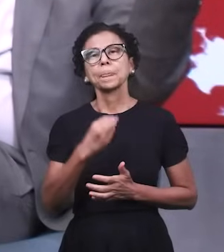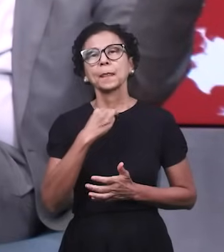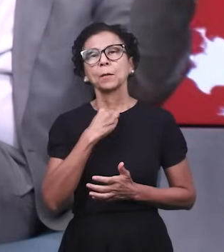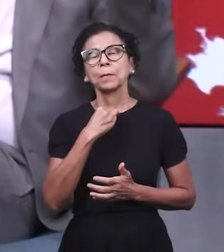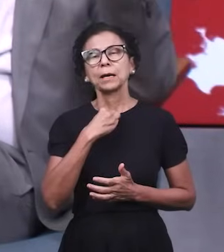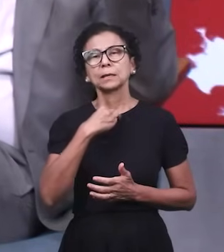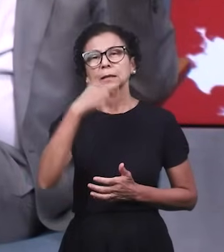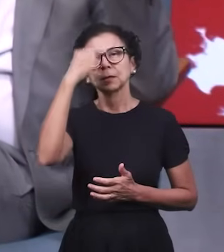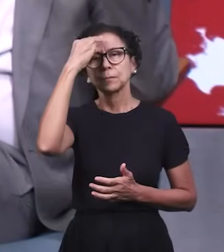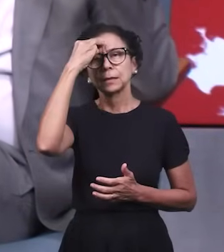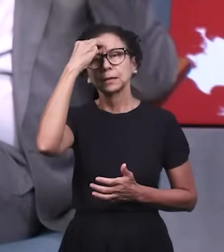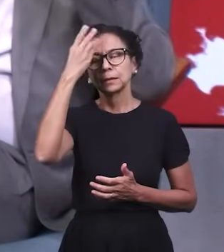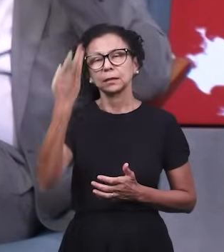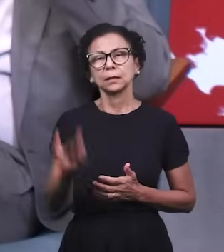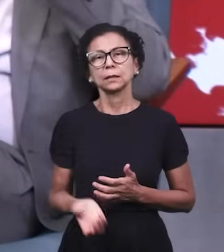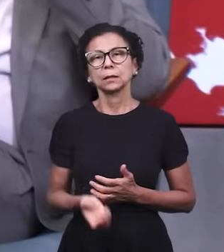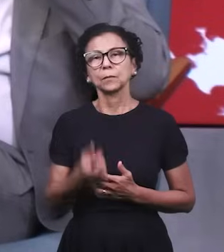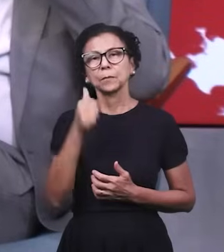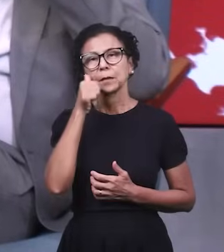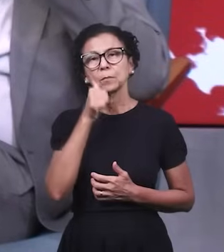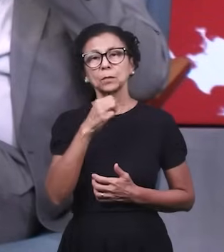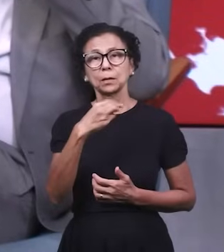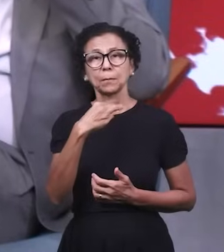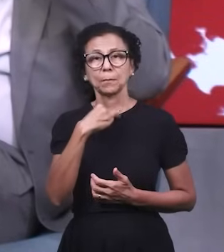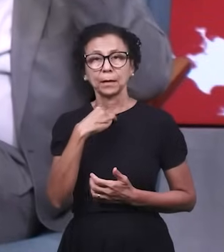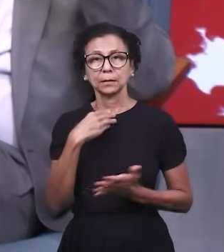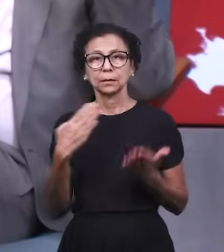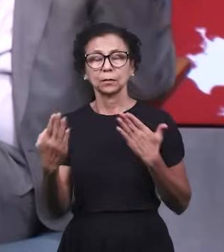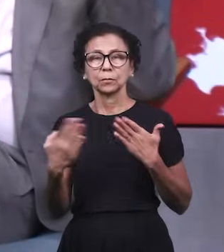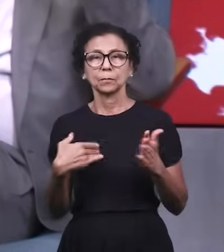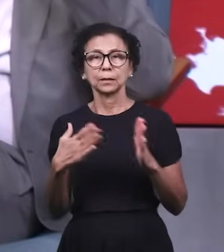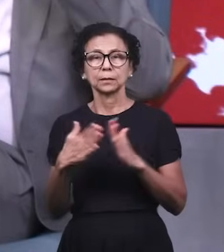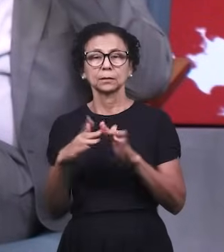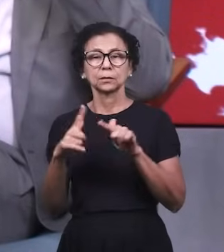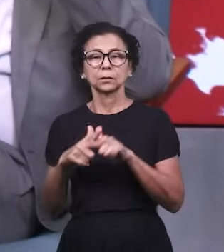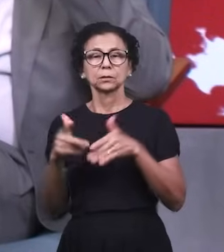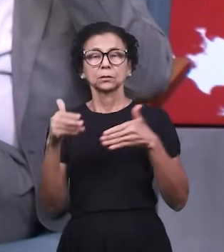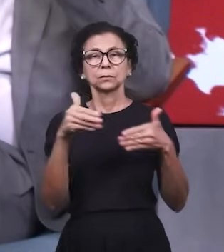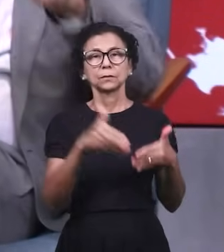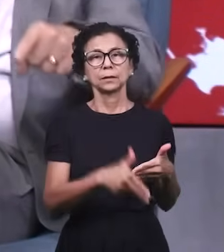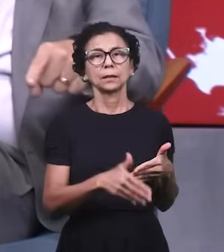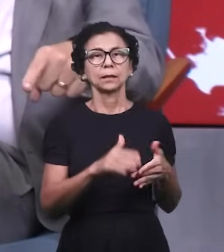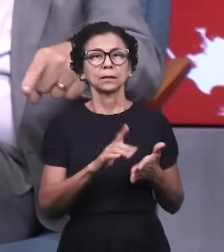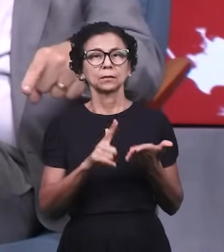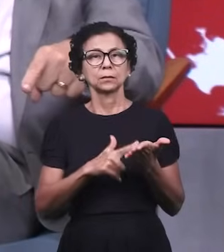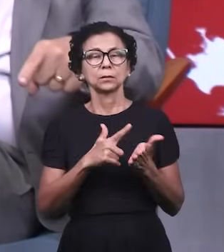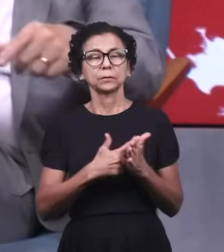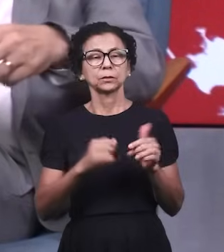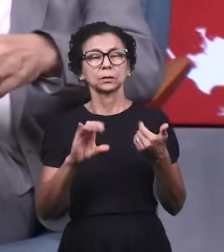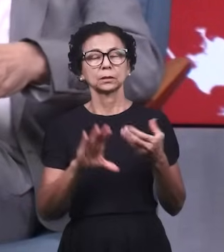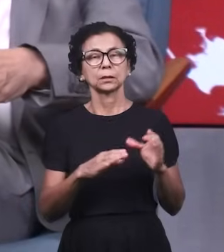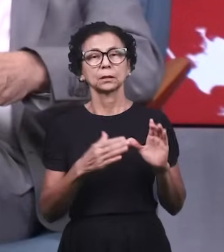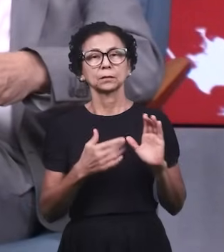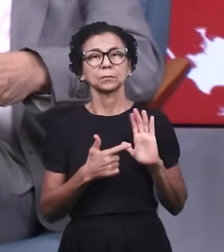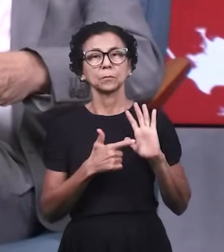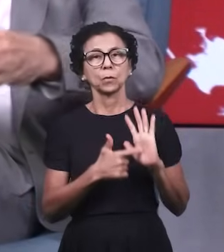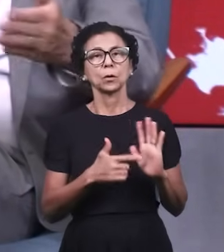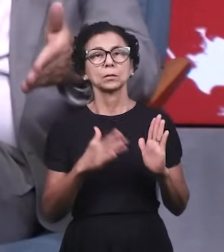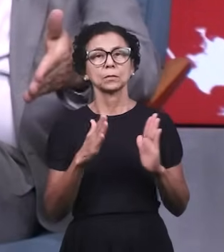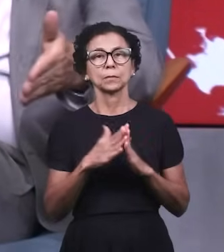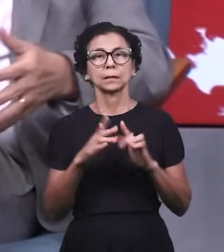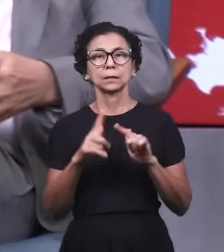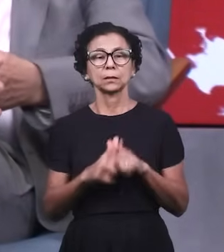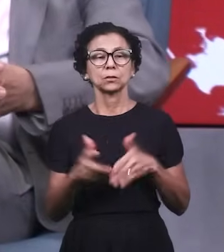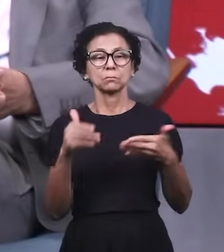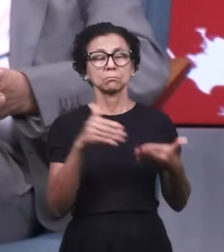monte de coisas, como nós temos ouvido no livro de Cantares, a igreja que vai ficar, e outra que está aos pés, ouvindo,